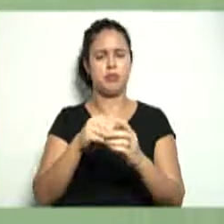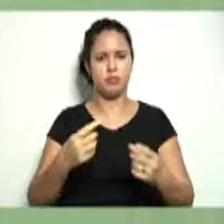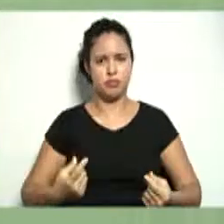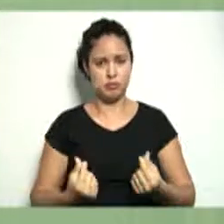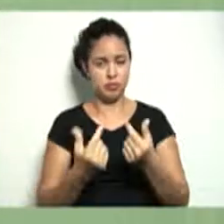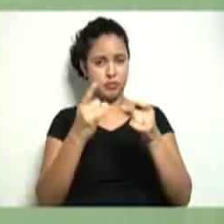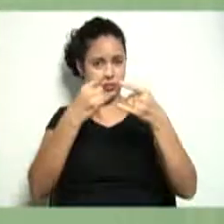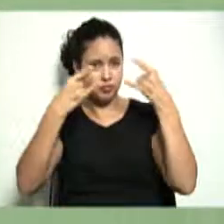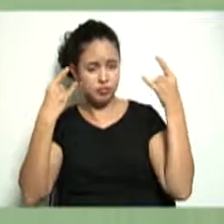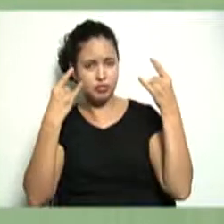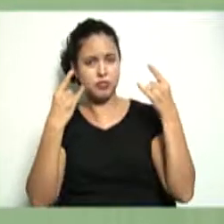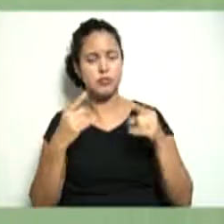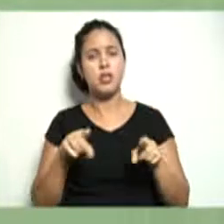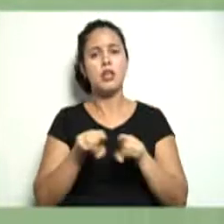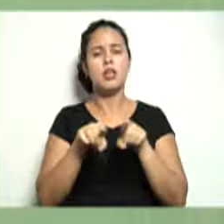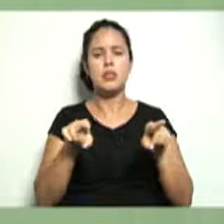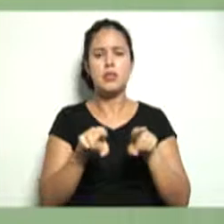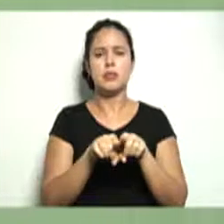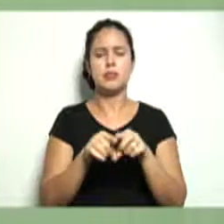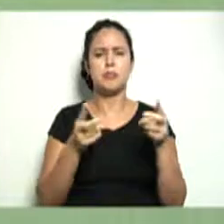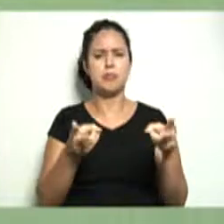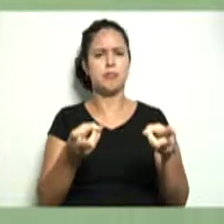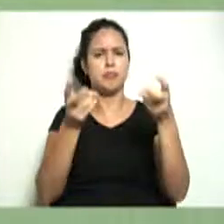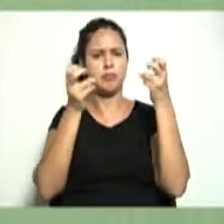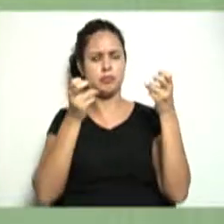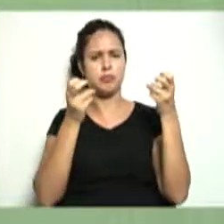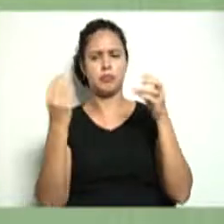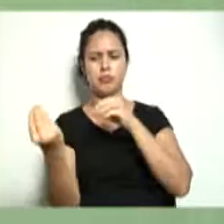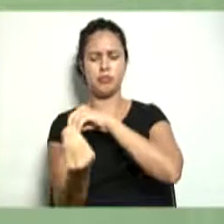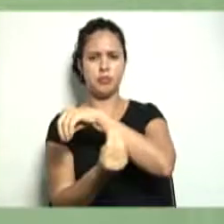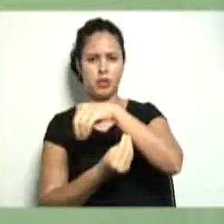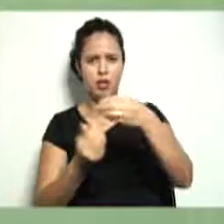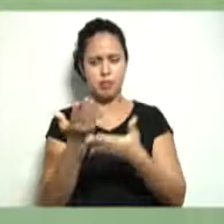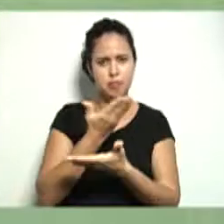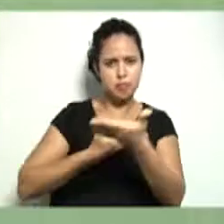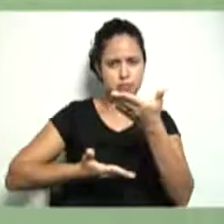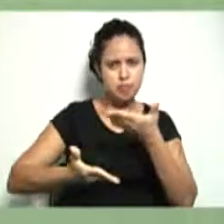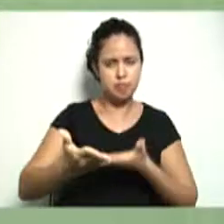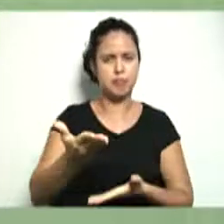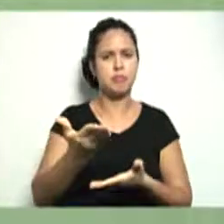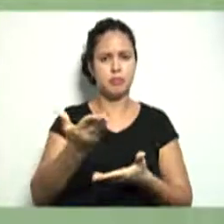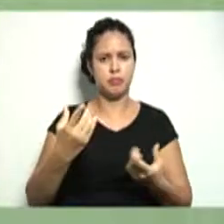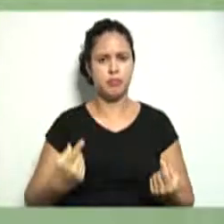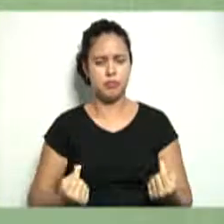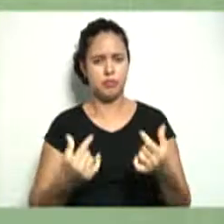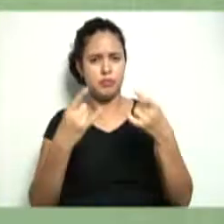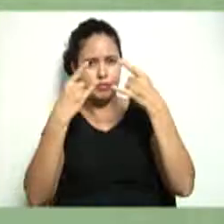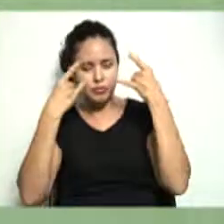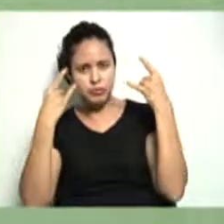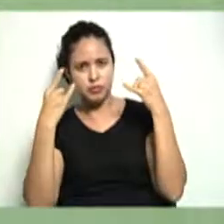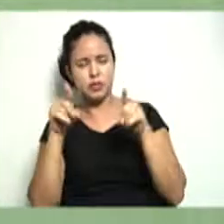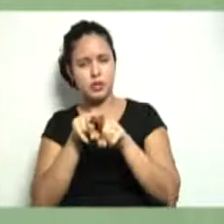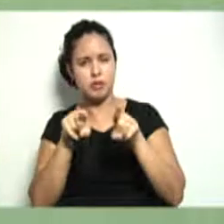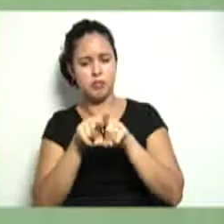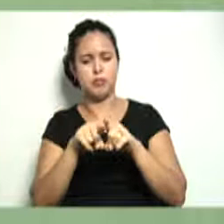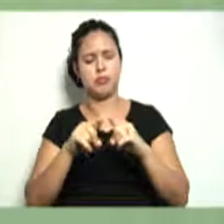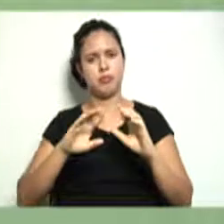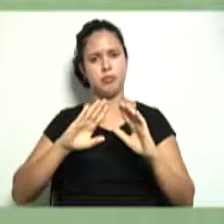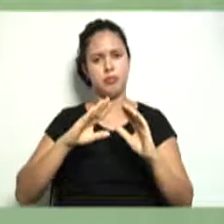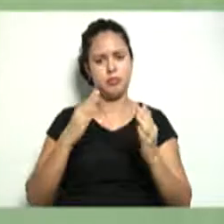capitalista. Perceber a relação entre o modo de produção capitalista e a educação